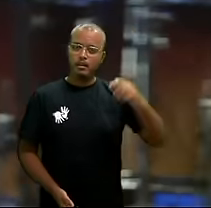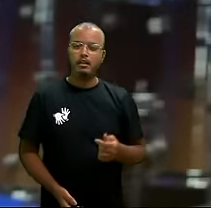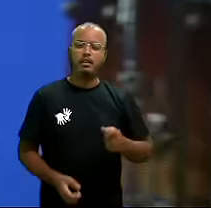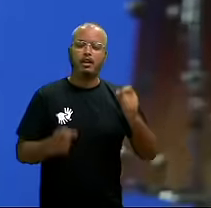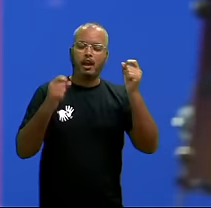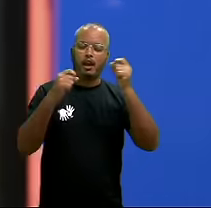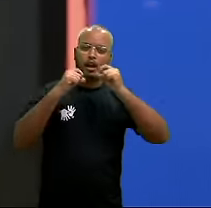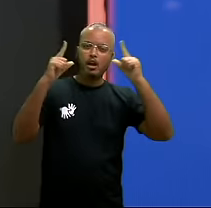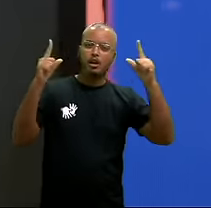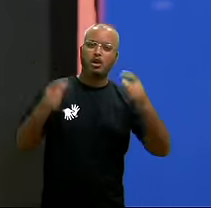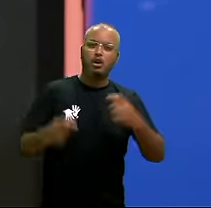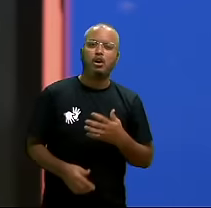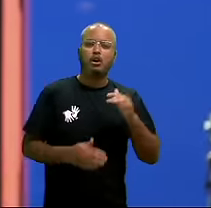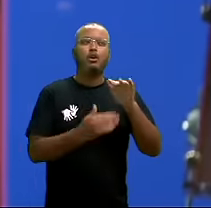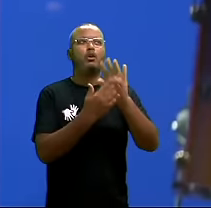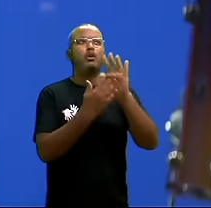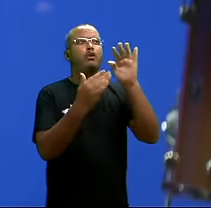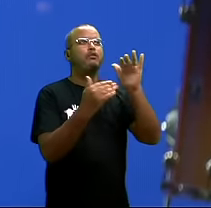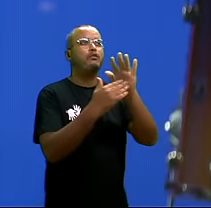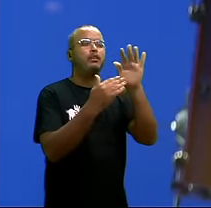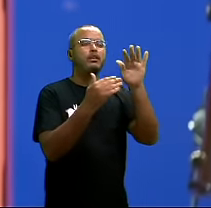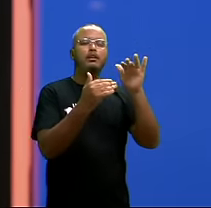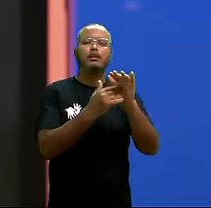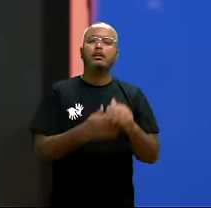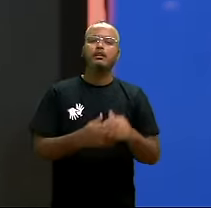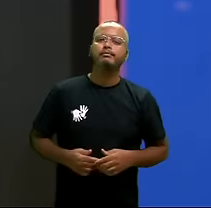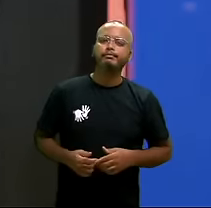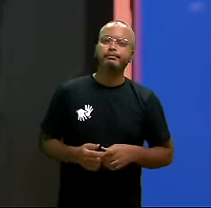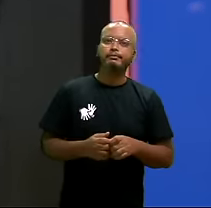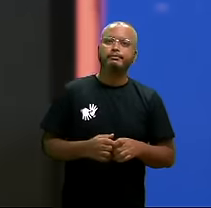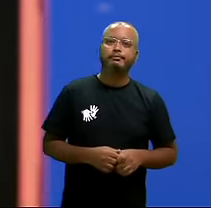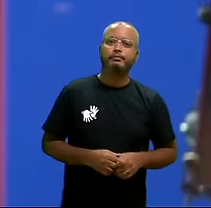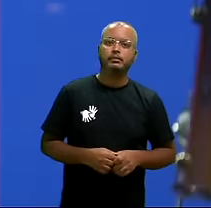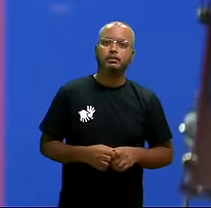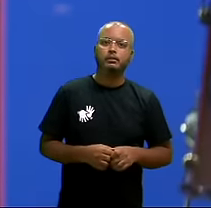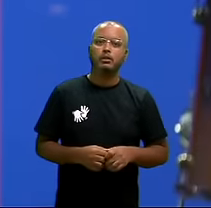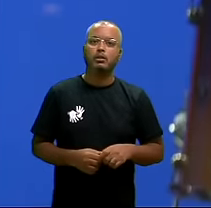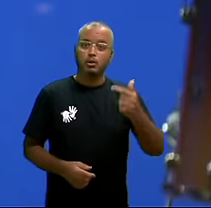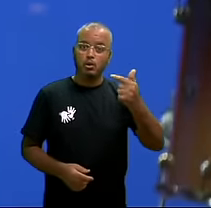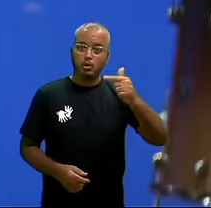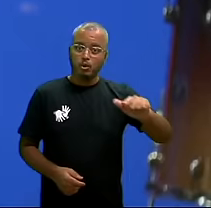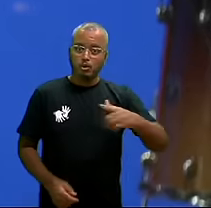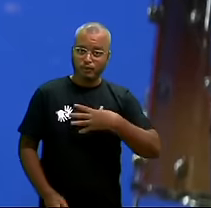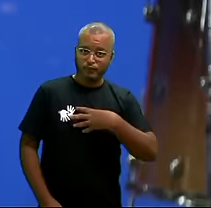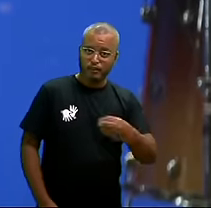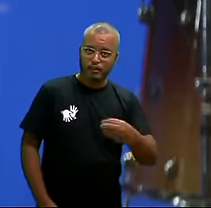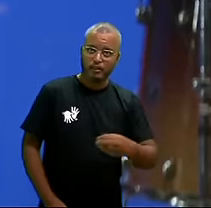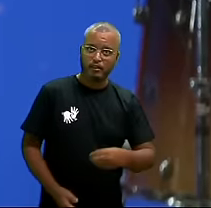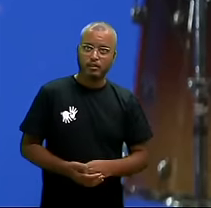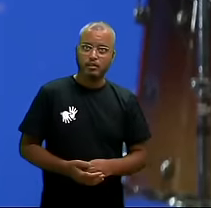é tua. Tem alguma coisa errada. O Davi já acorda dando voadora em quem estiver perto dele.